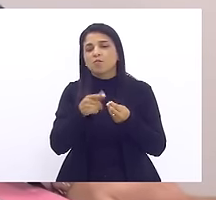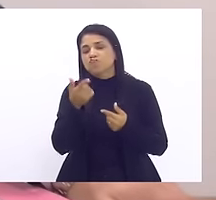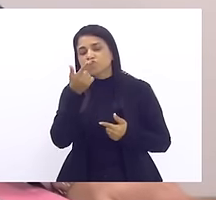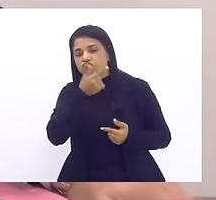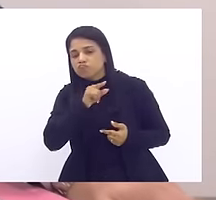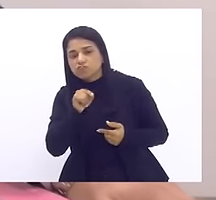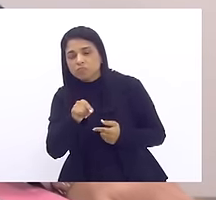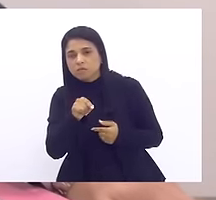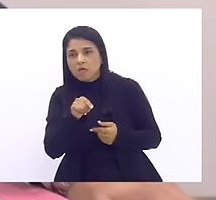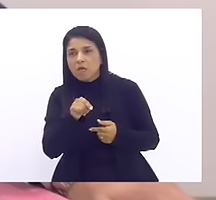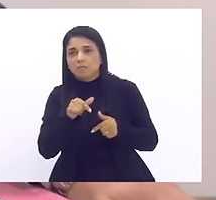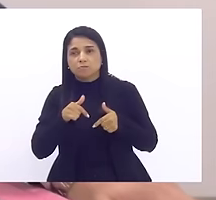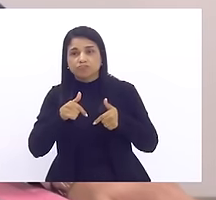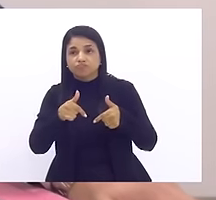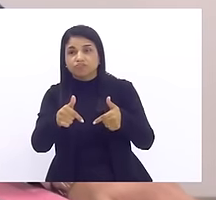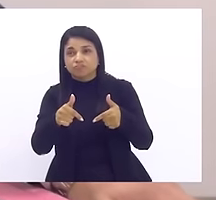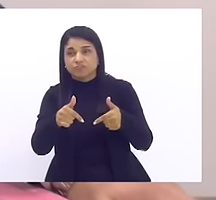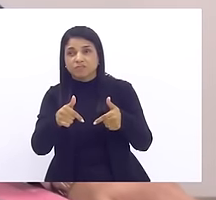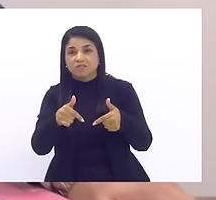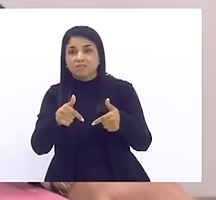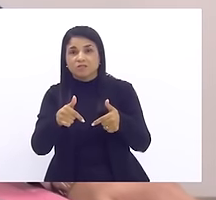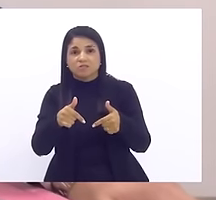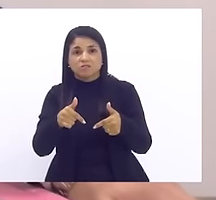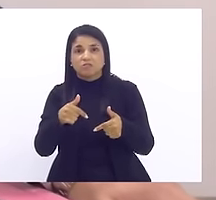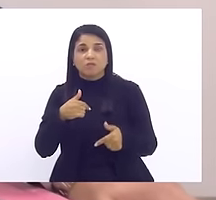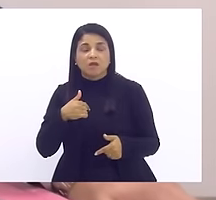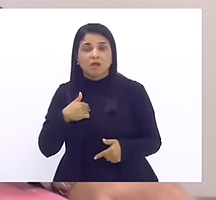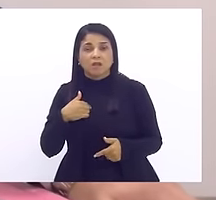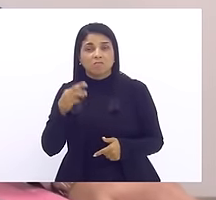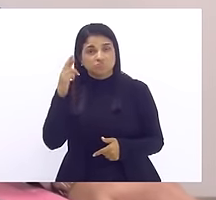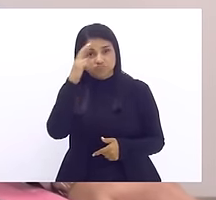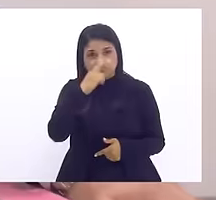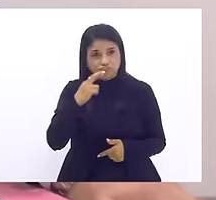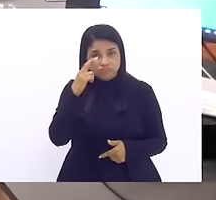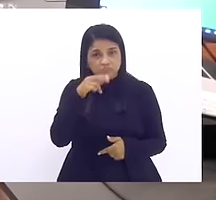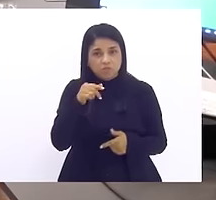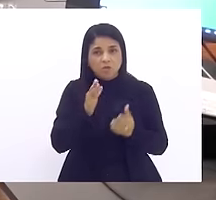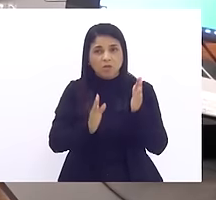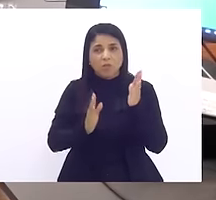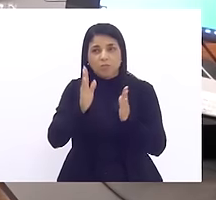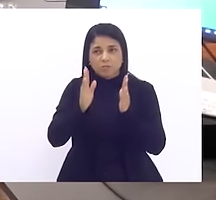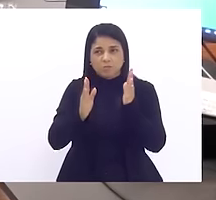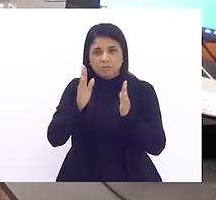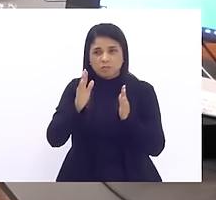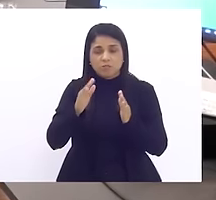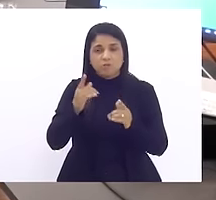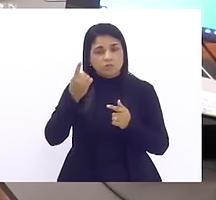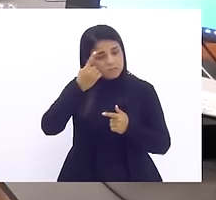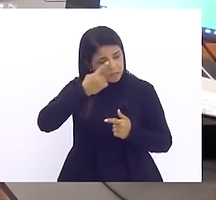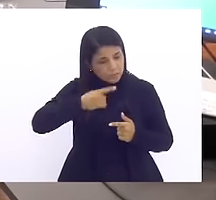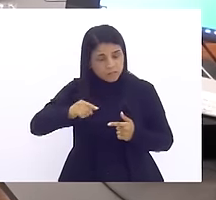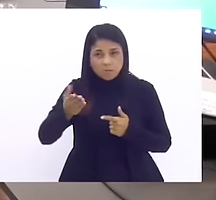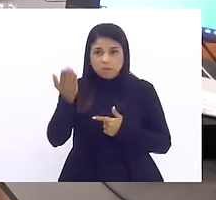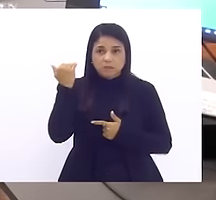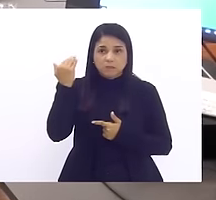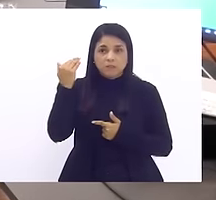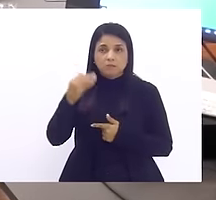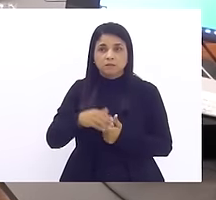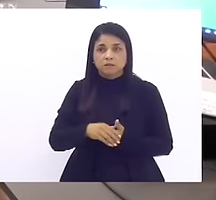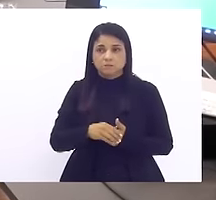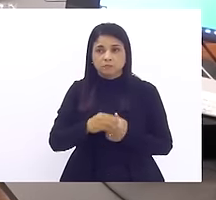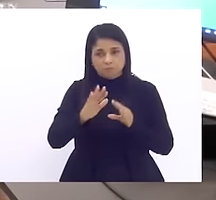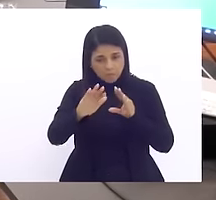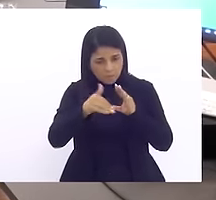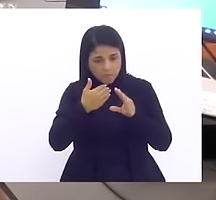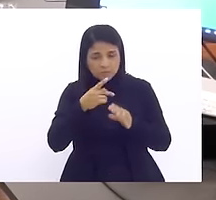não consegue não tem revista qual qual o período dessa operação 17 foi semana passada né sou poderia